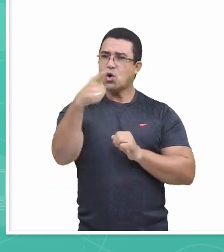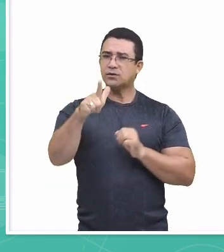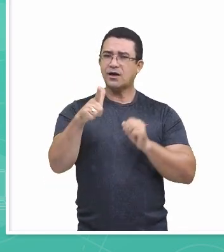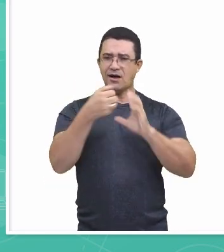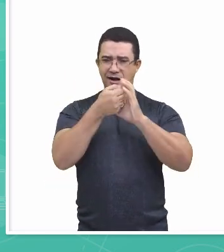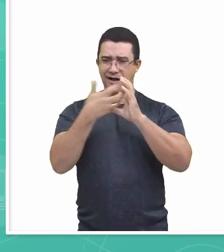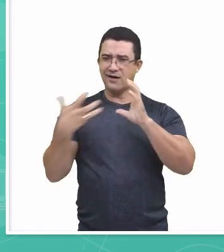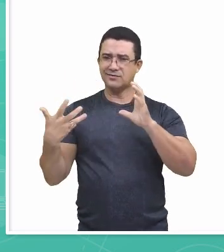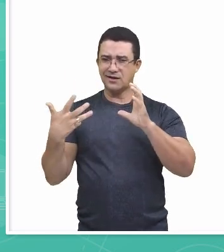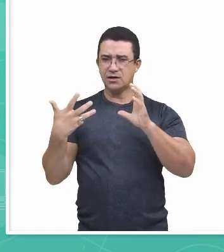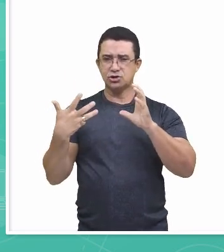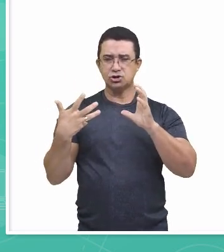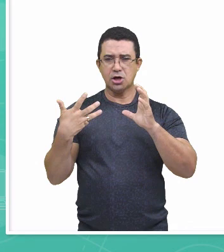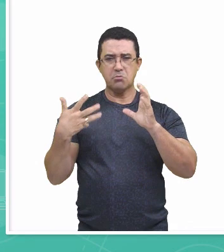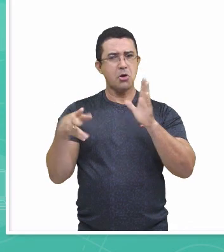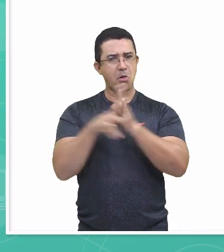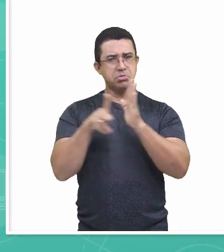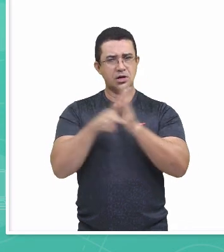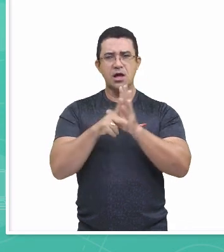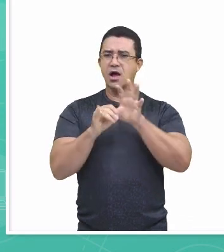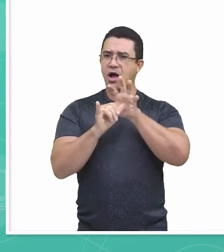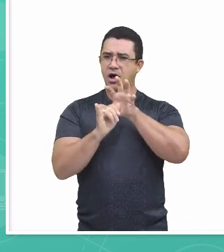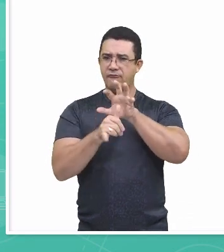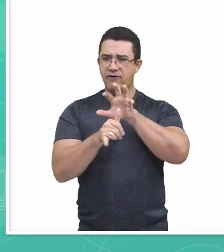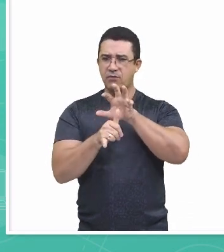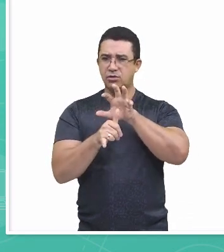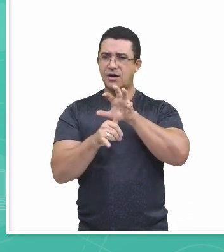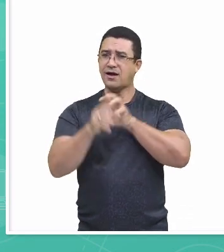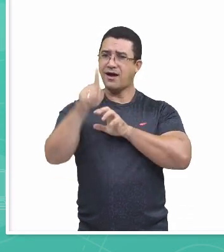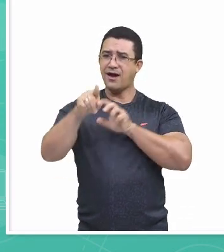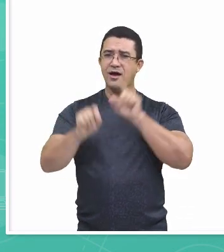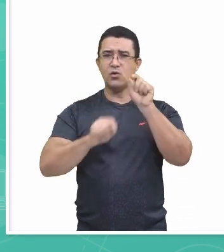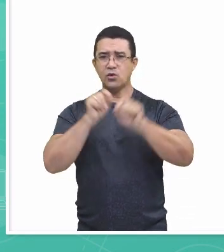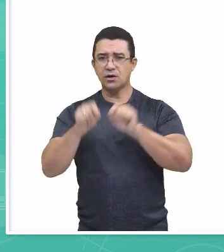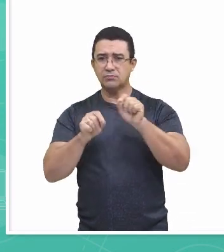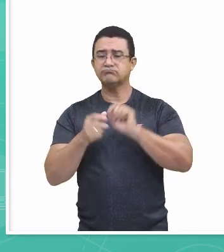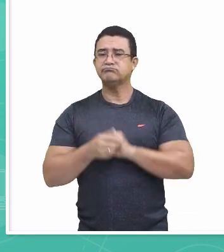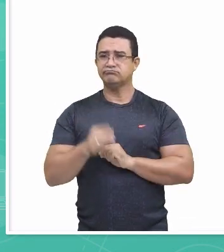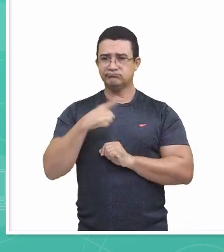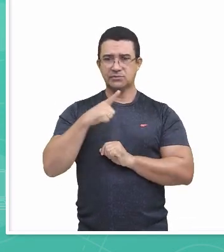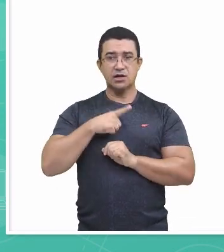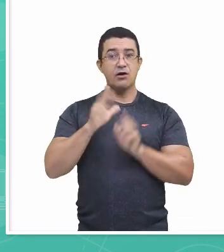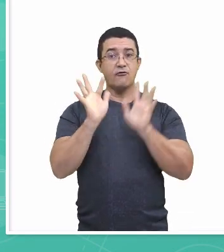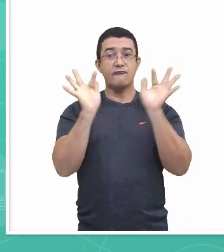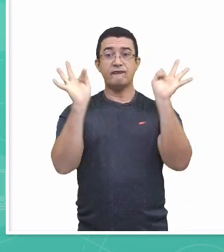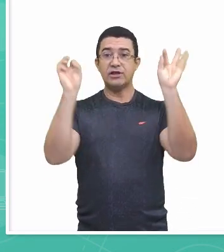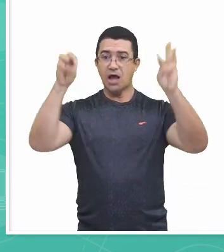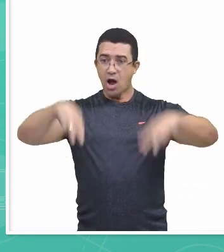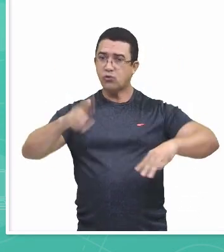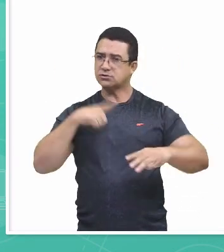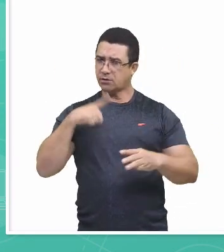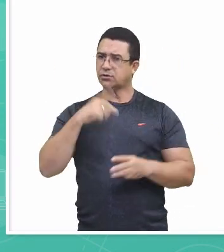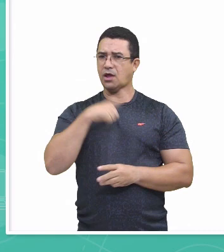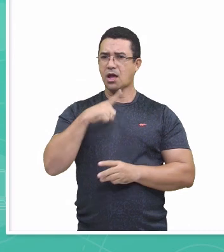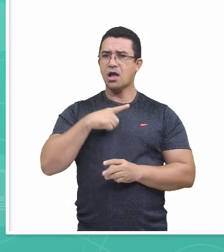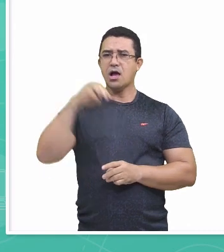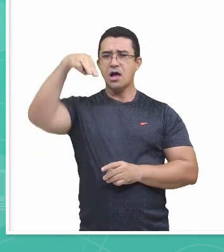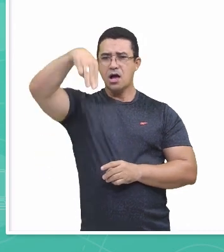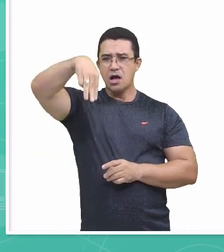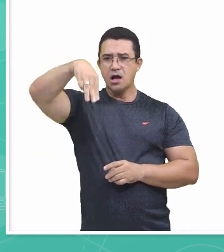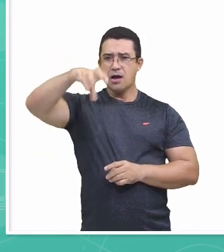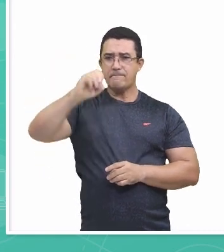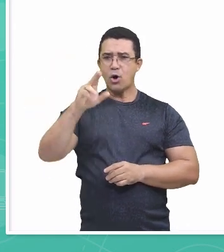característica marcante nas fábulas é encontrada a lição de moral. Sempre vai ter uma lição de moral